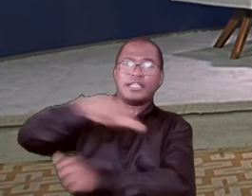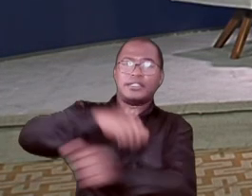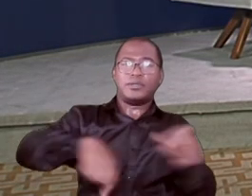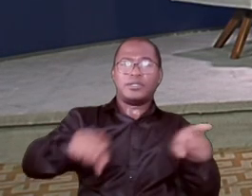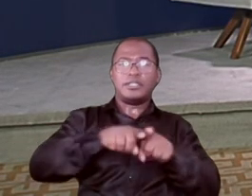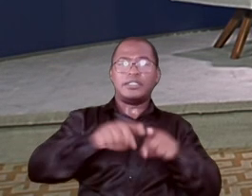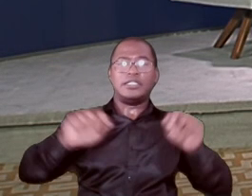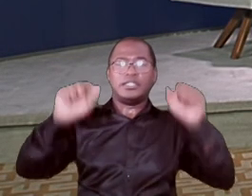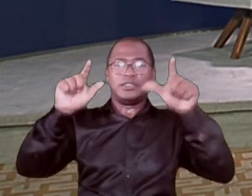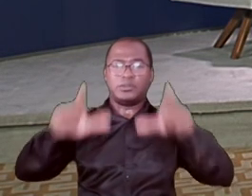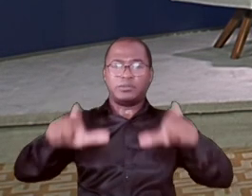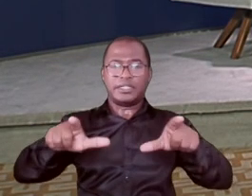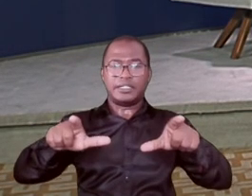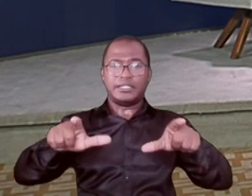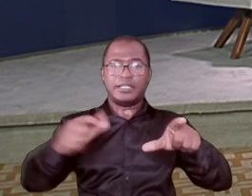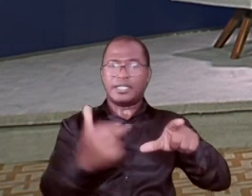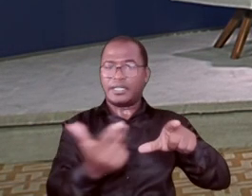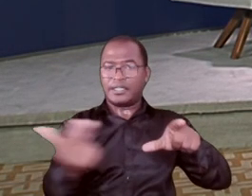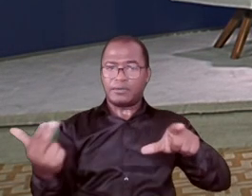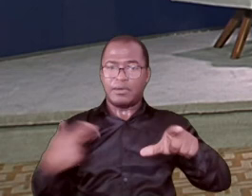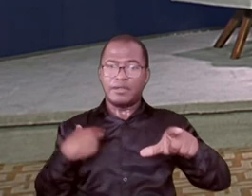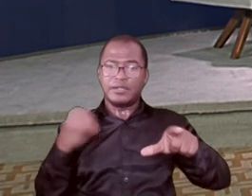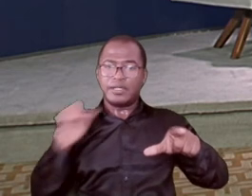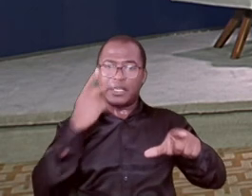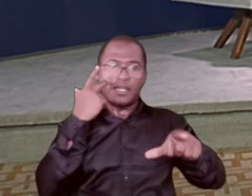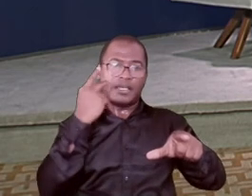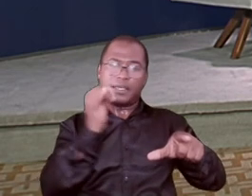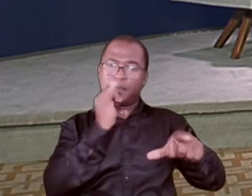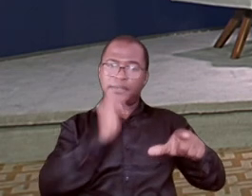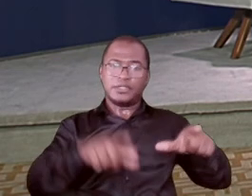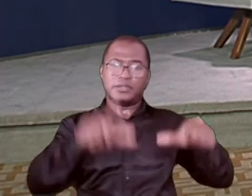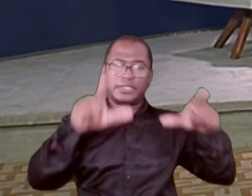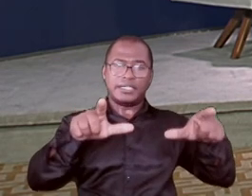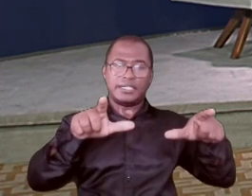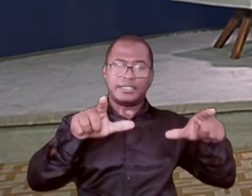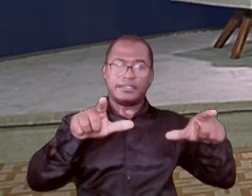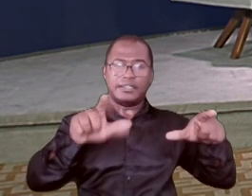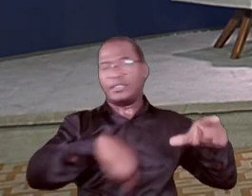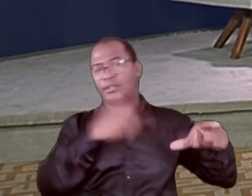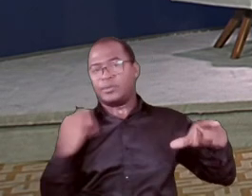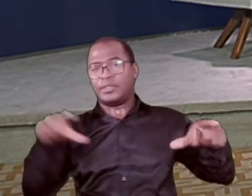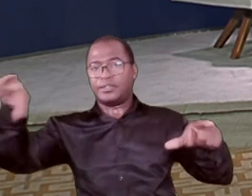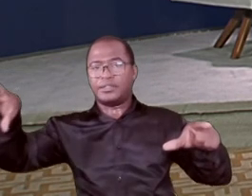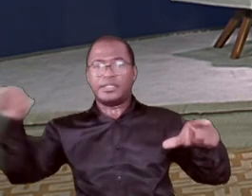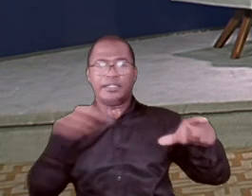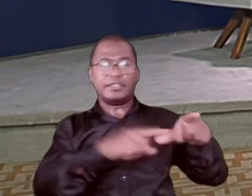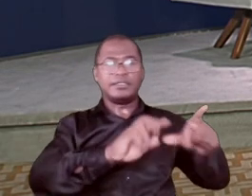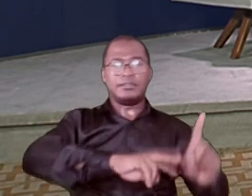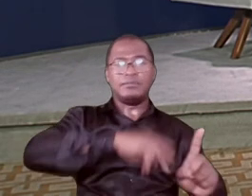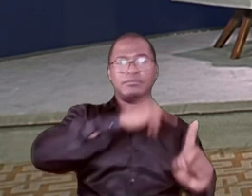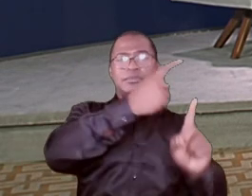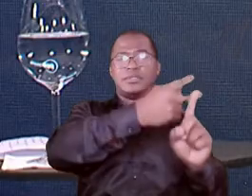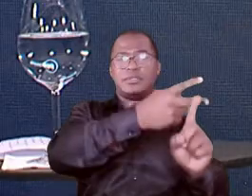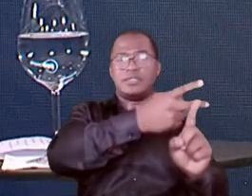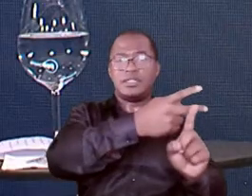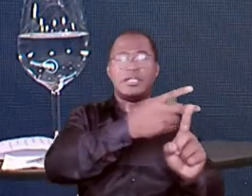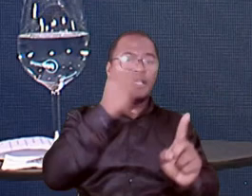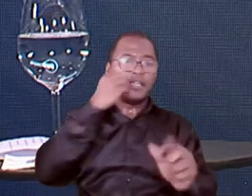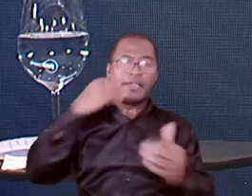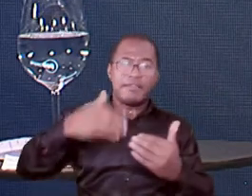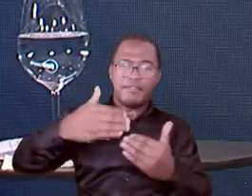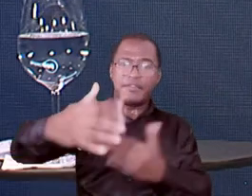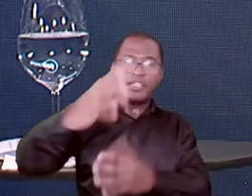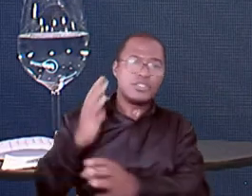é quatro vezes maior que o mundo dos recebidos de cartão de crédito o que vai gerar um efeito muito expressivo quando